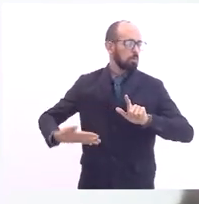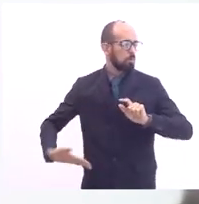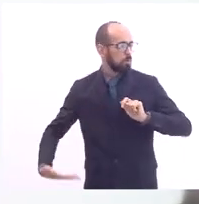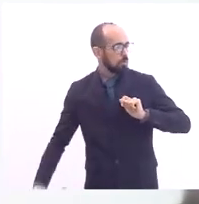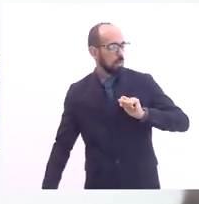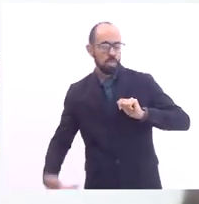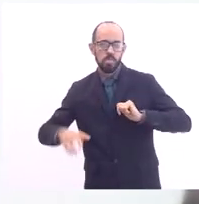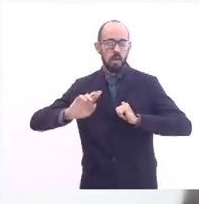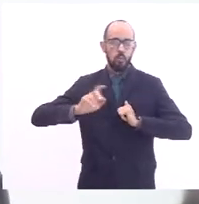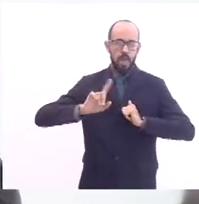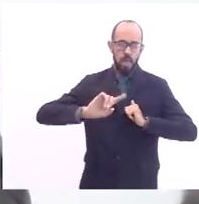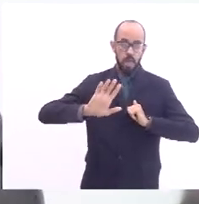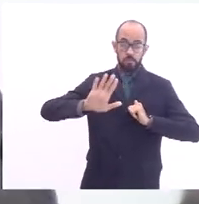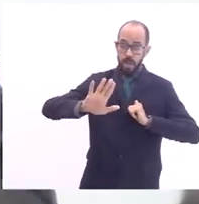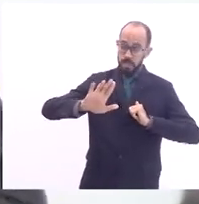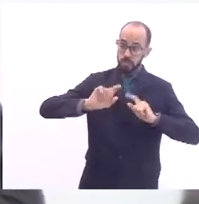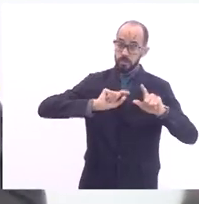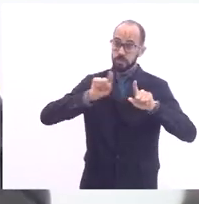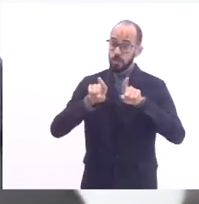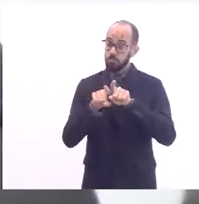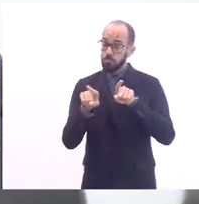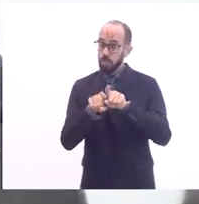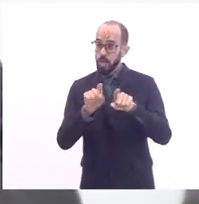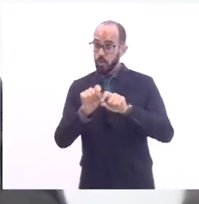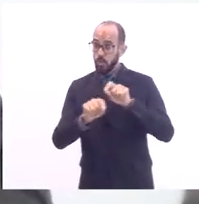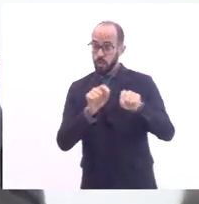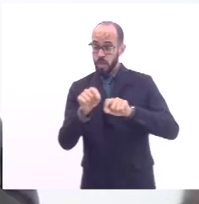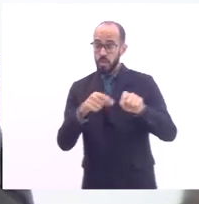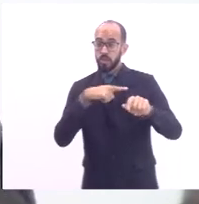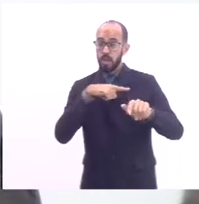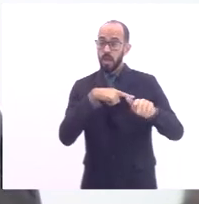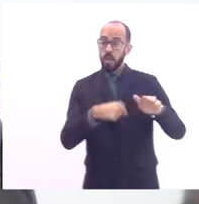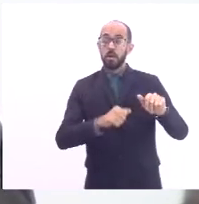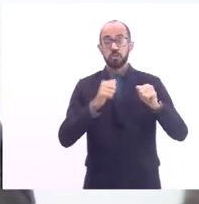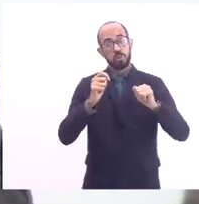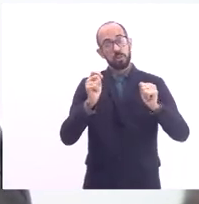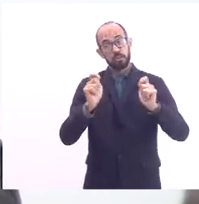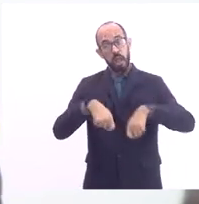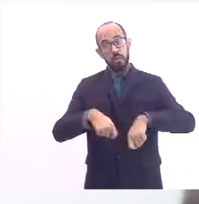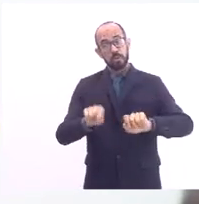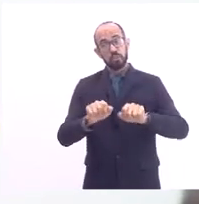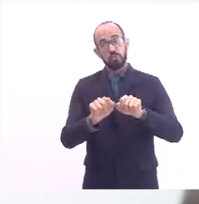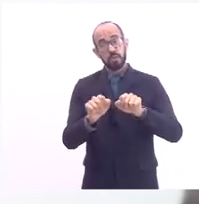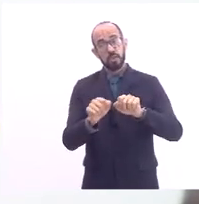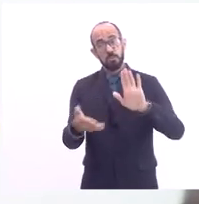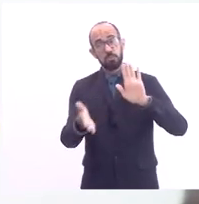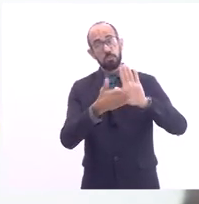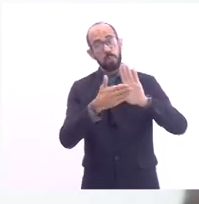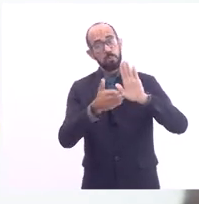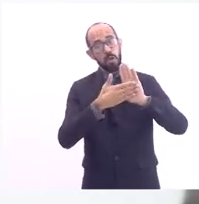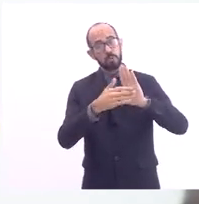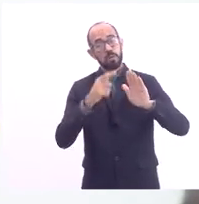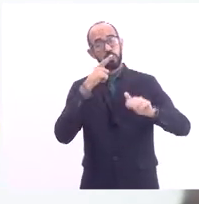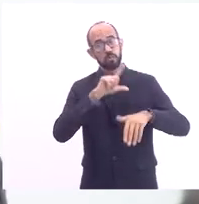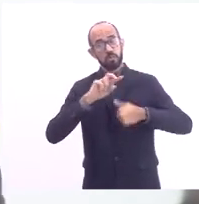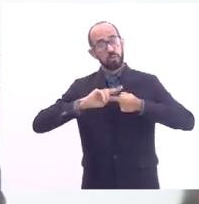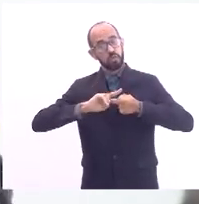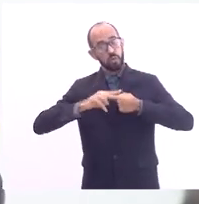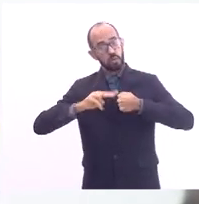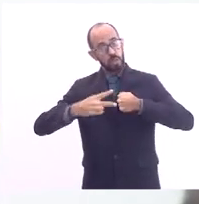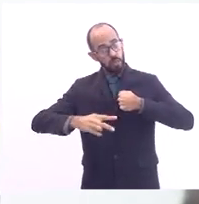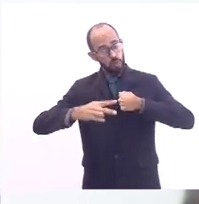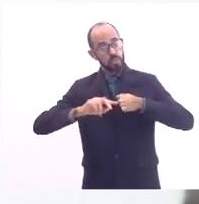Mas se submete também a proposições para que possamos ter desdobramentos,